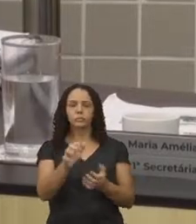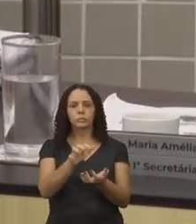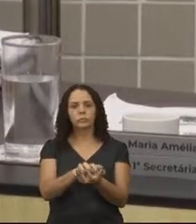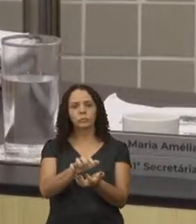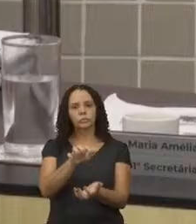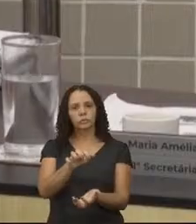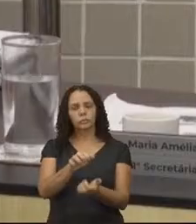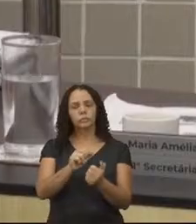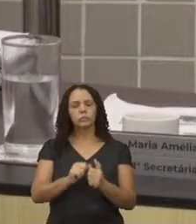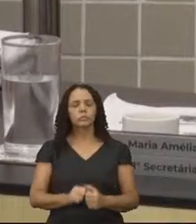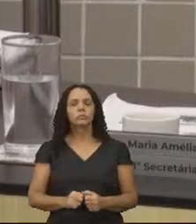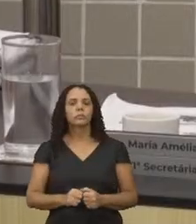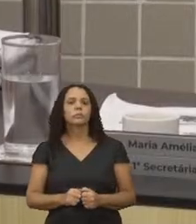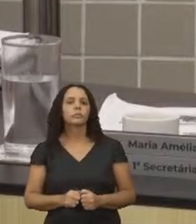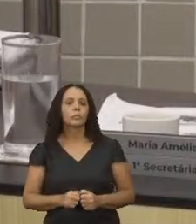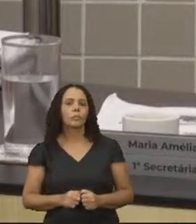sociedade.